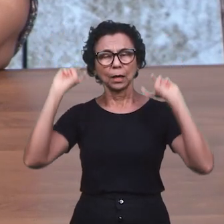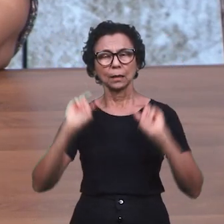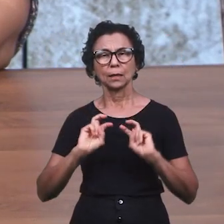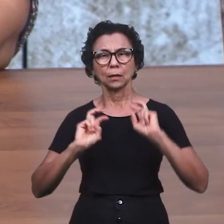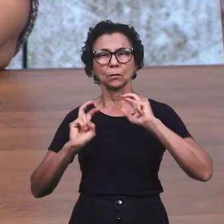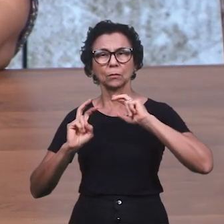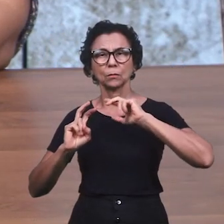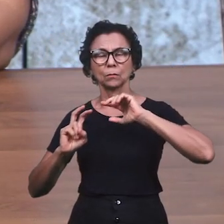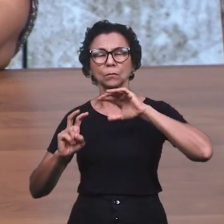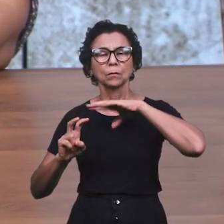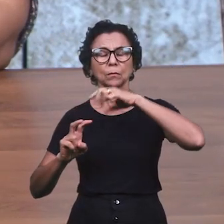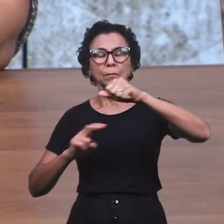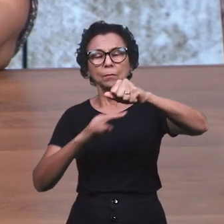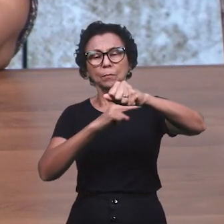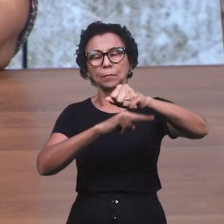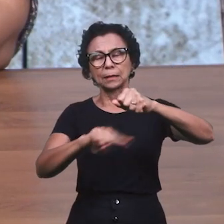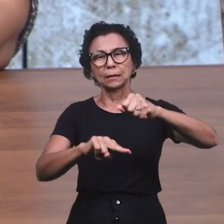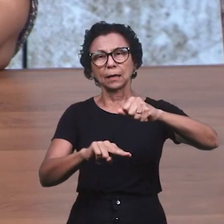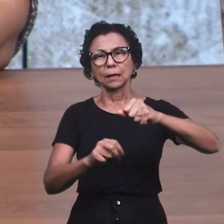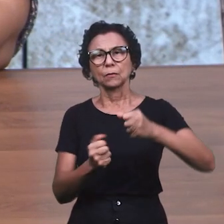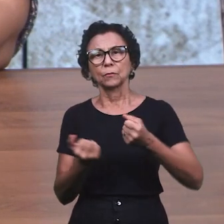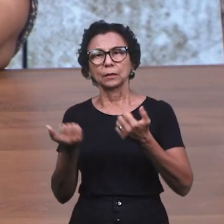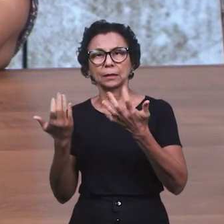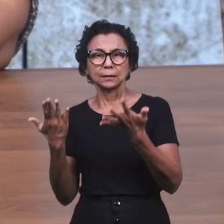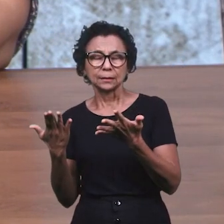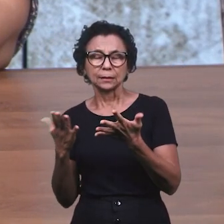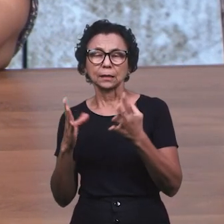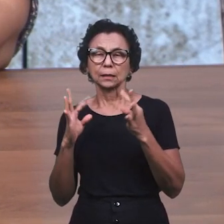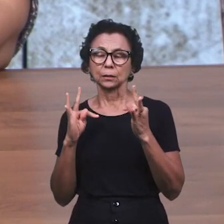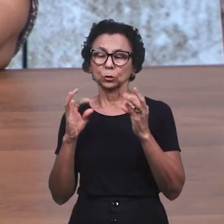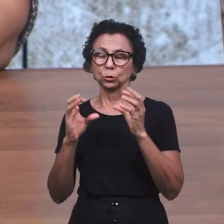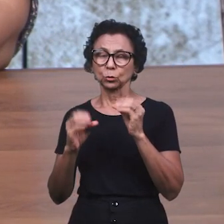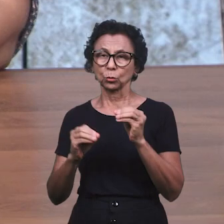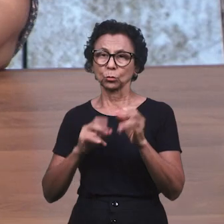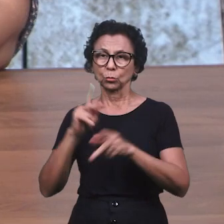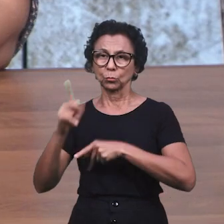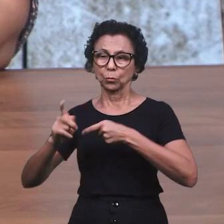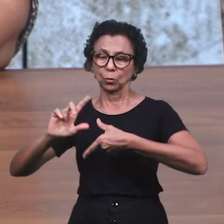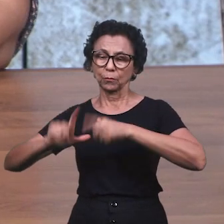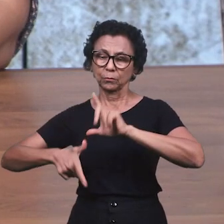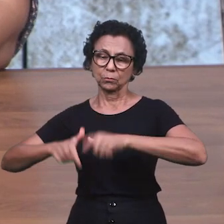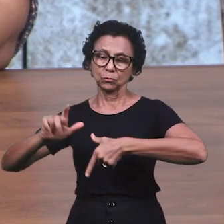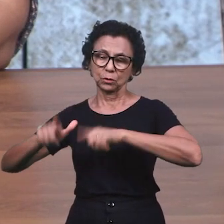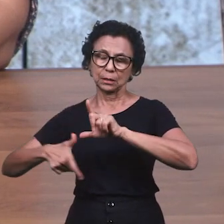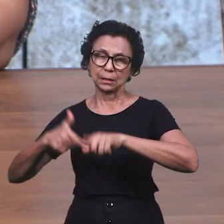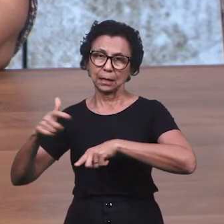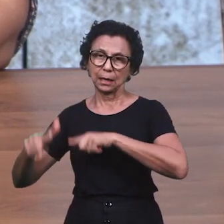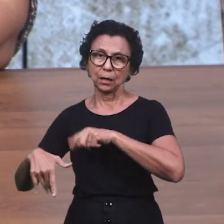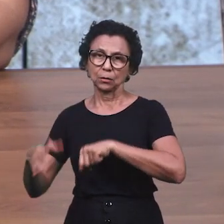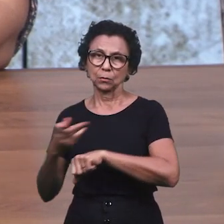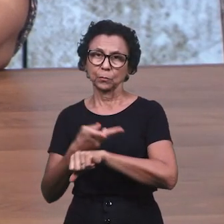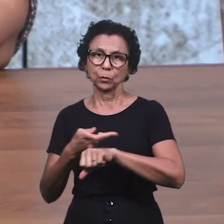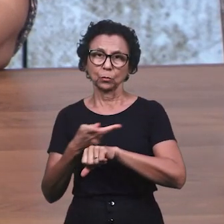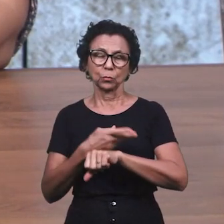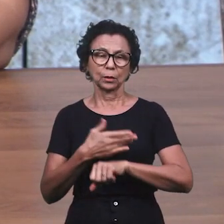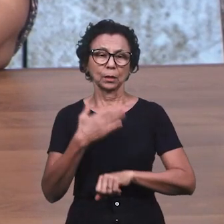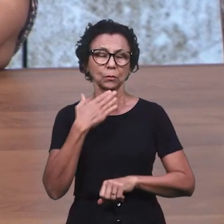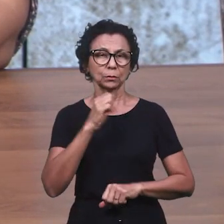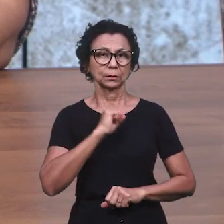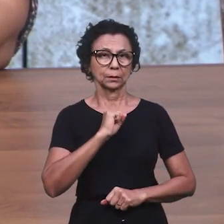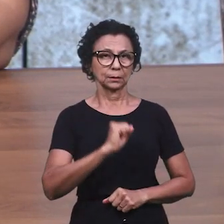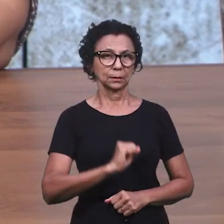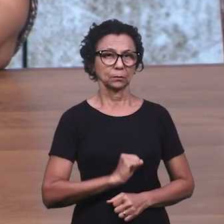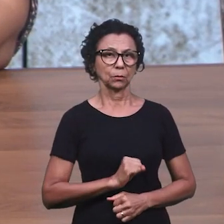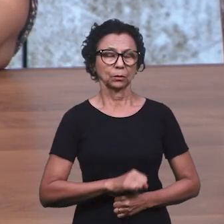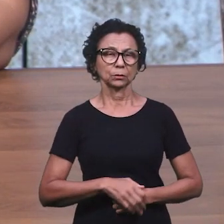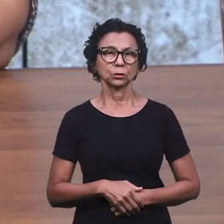coisas santíssimas dos filhos de Israel que trouxerem ao sacerdote será sua. E